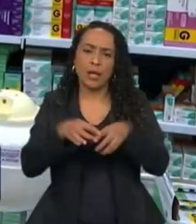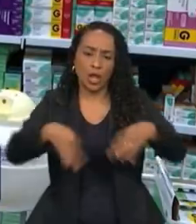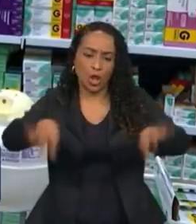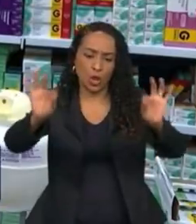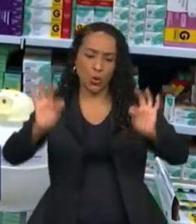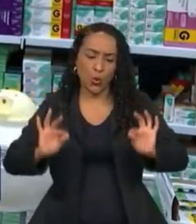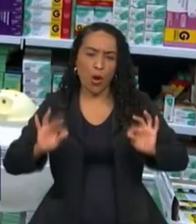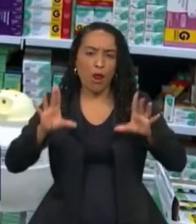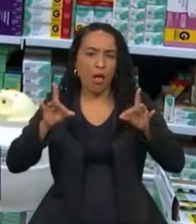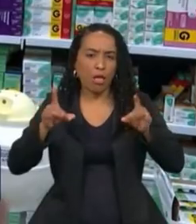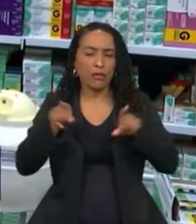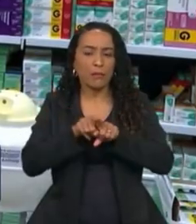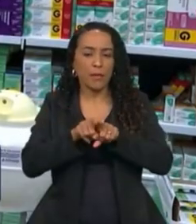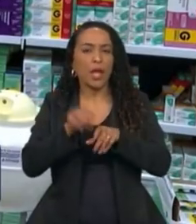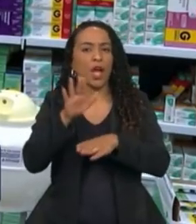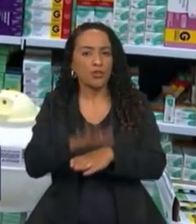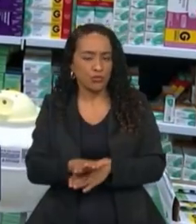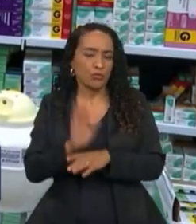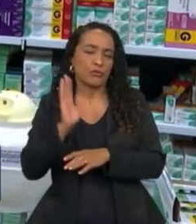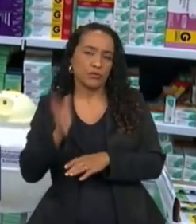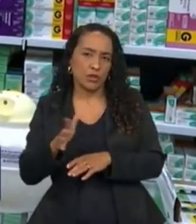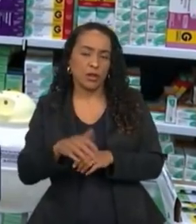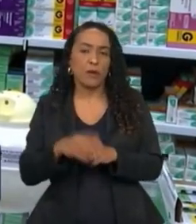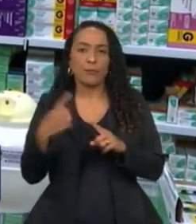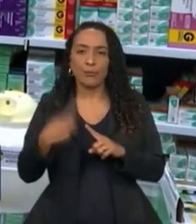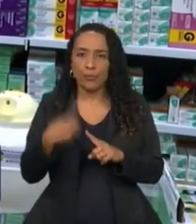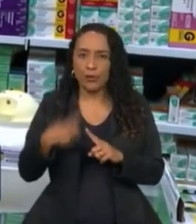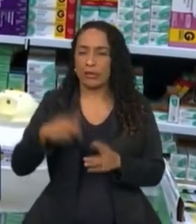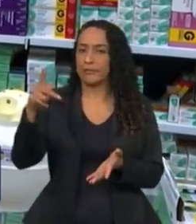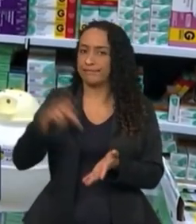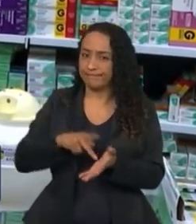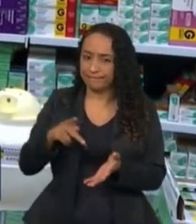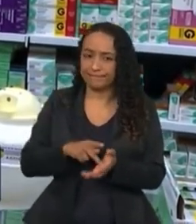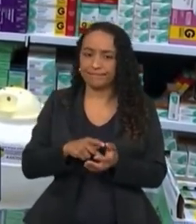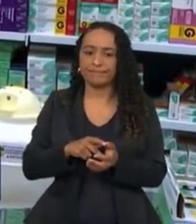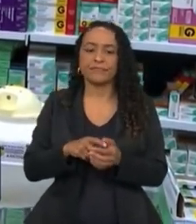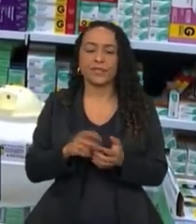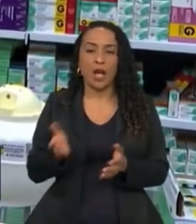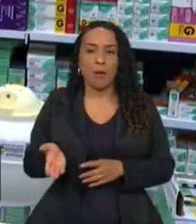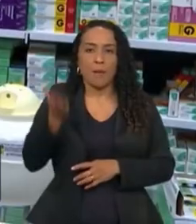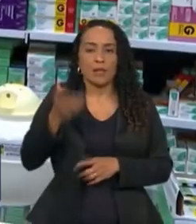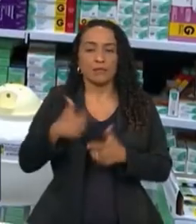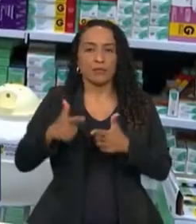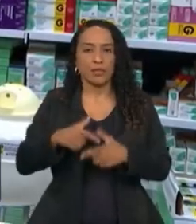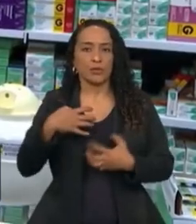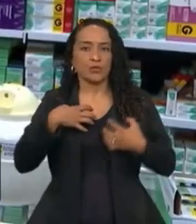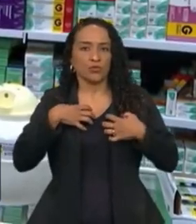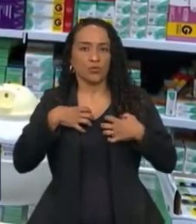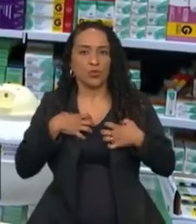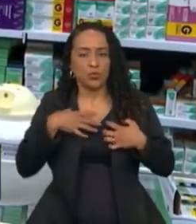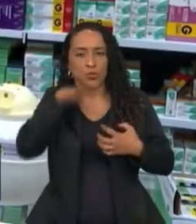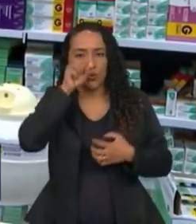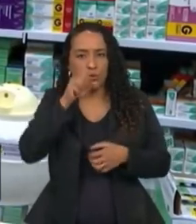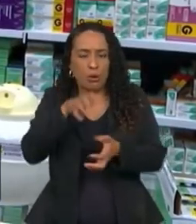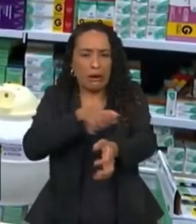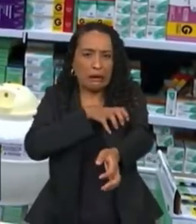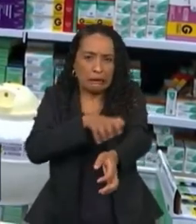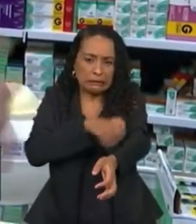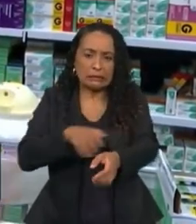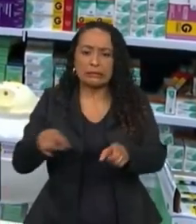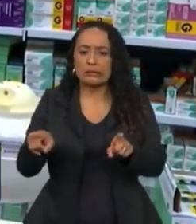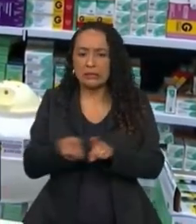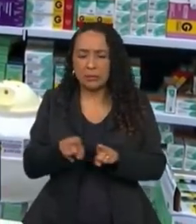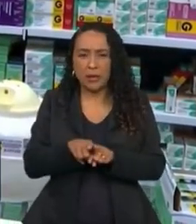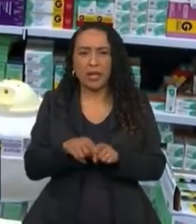ajuda. Já sobe um pouco a umidade desse ambiente, porque realmente aumenta a quantidade de problema respiratório e essa estiagem. Alergias, principalmente que a gente